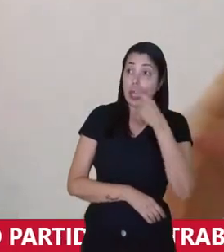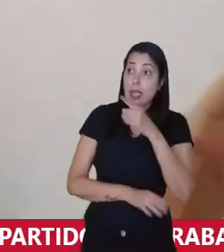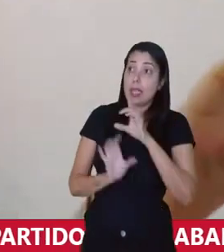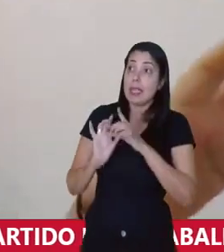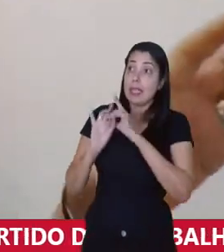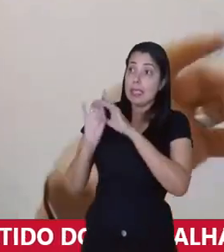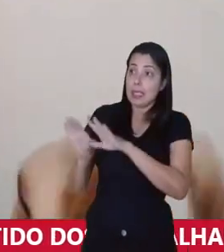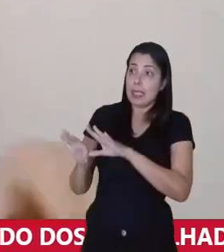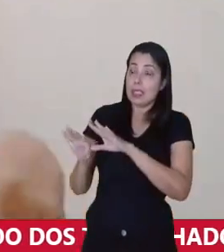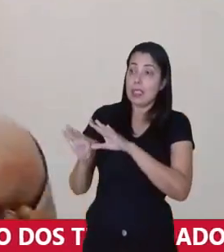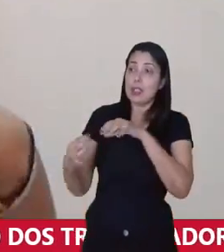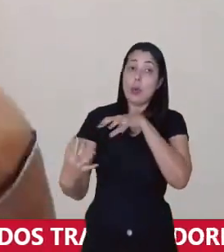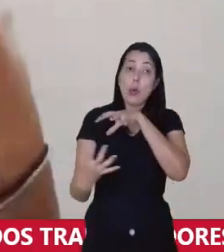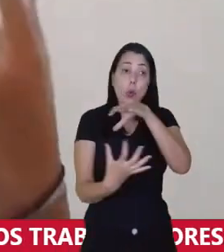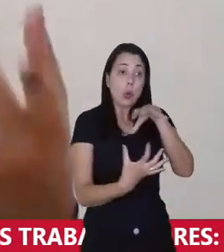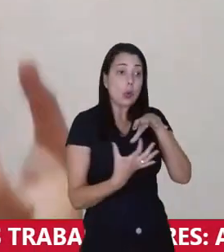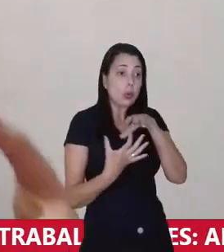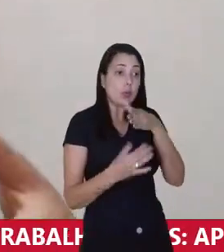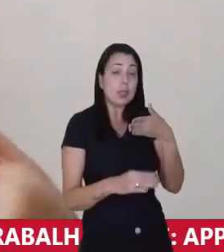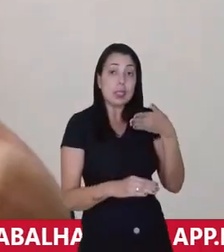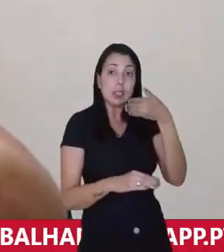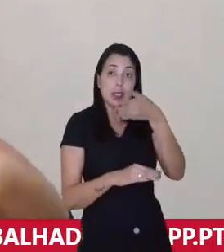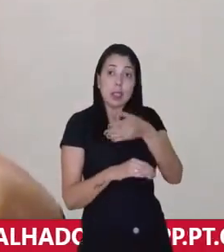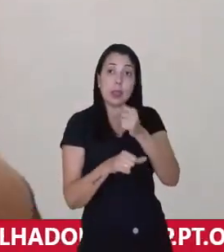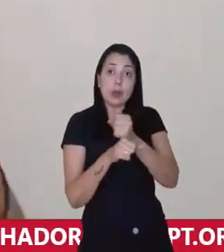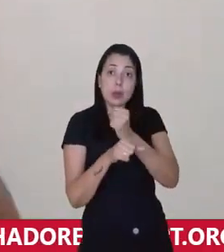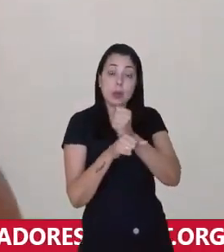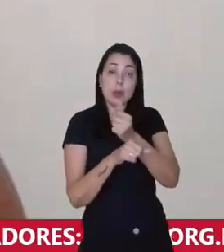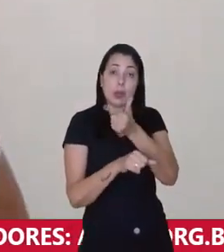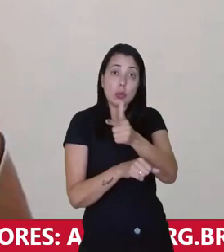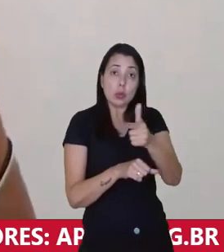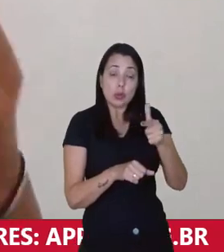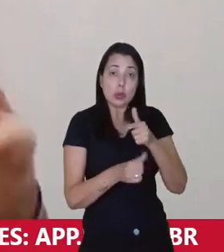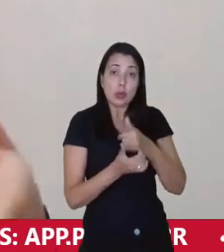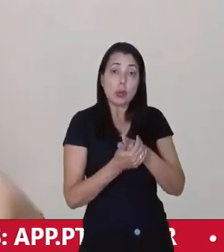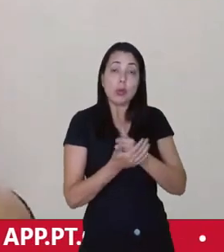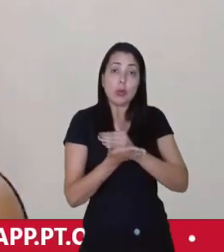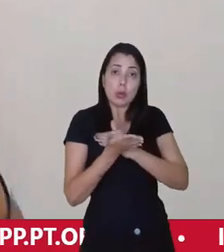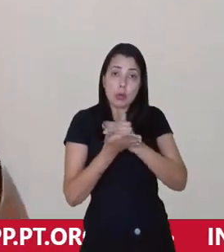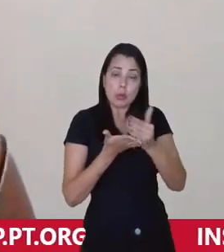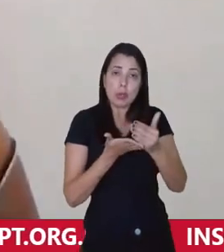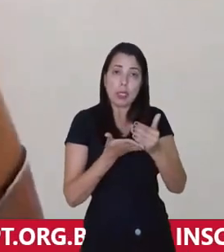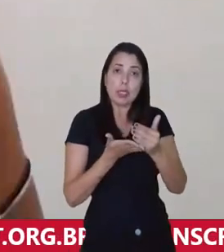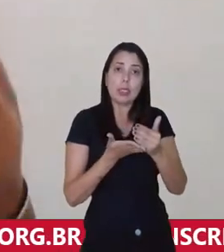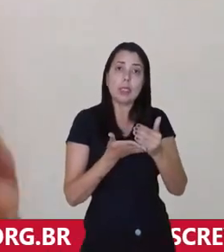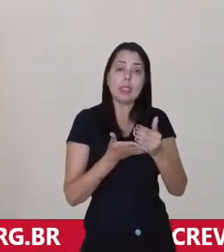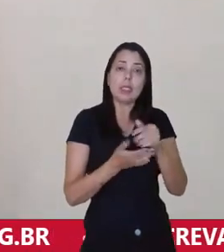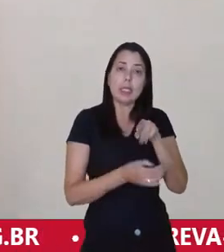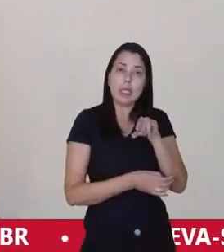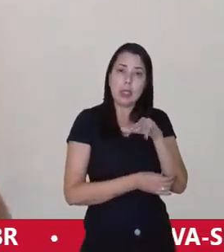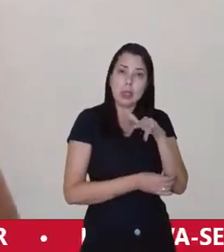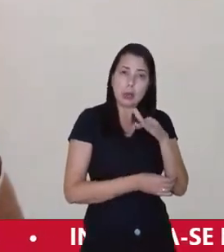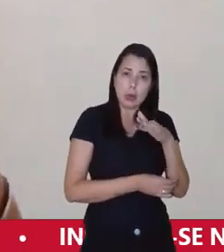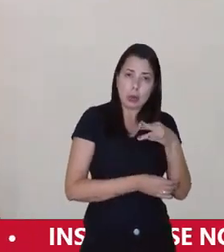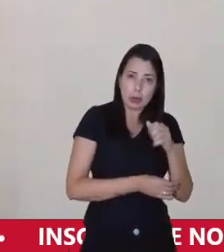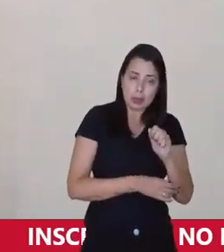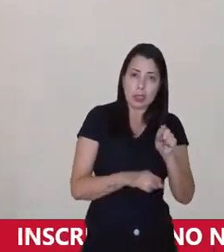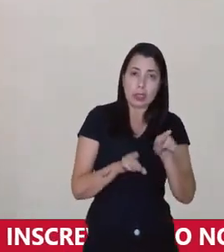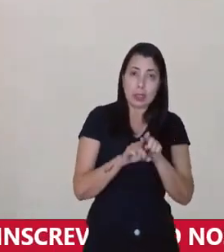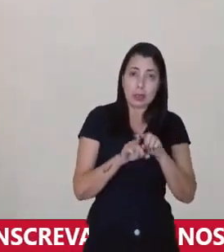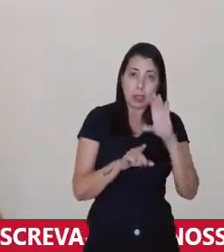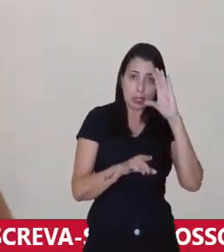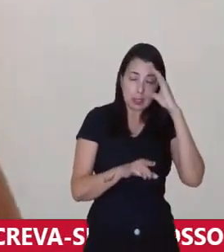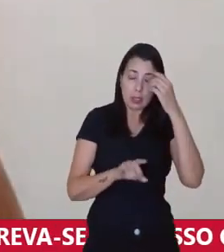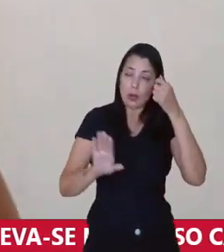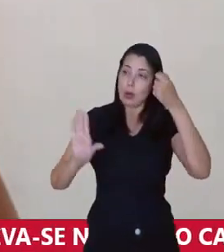de lado esse universo e ela reconstrói o seu universo. A partir daí, Nicolas, que acertadamente vai definir